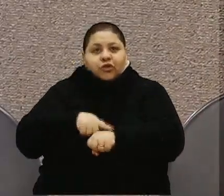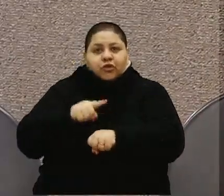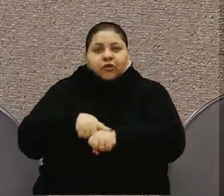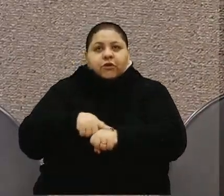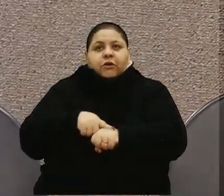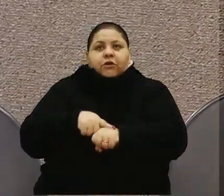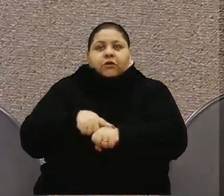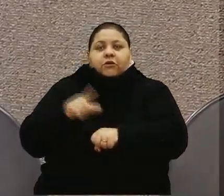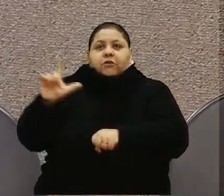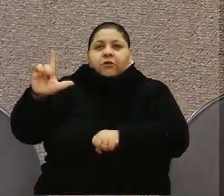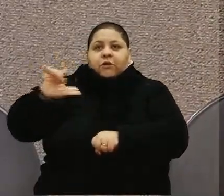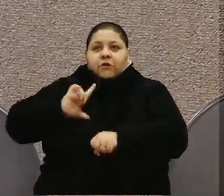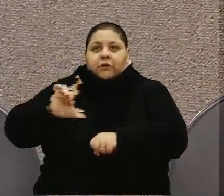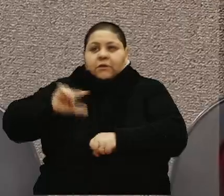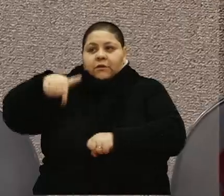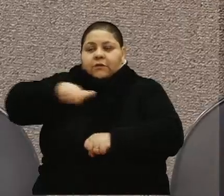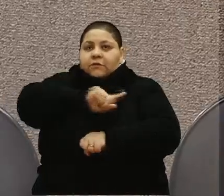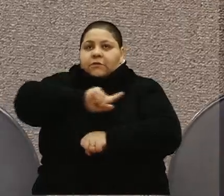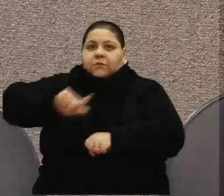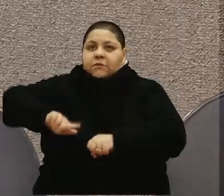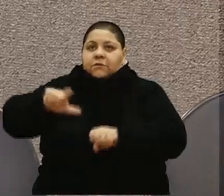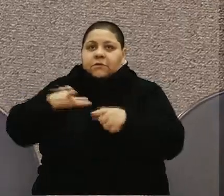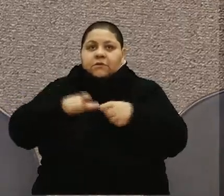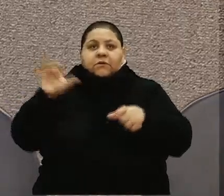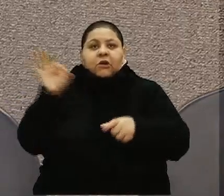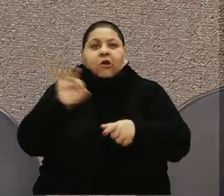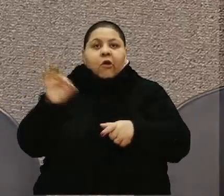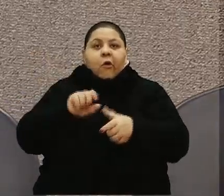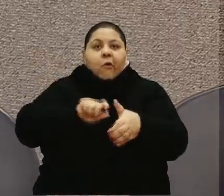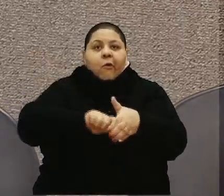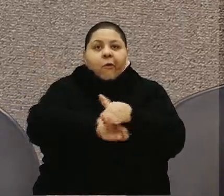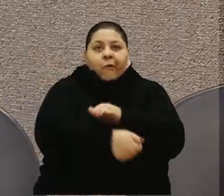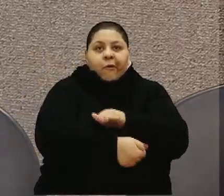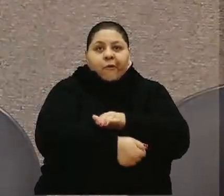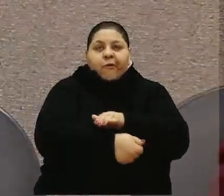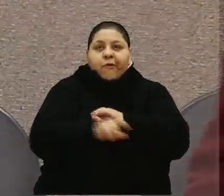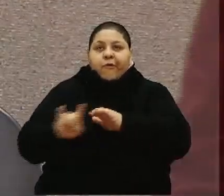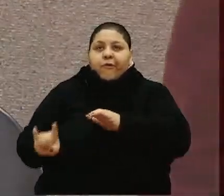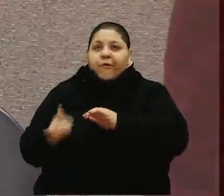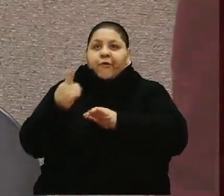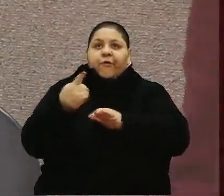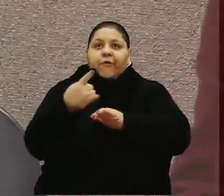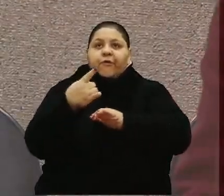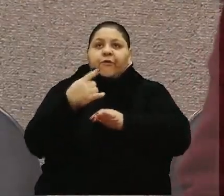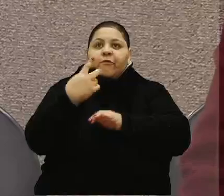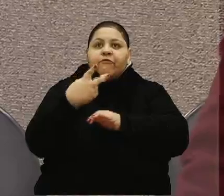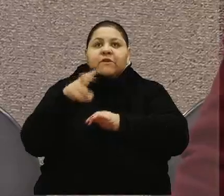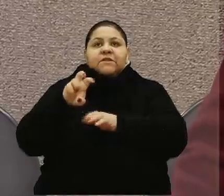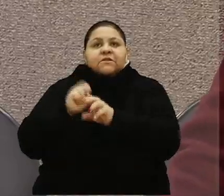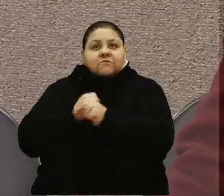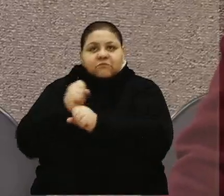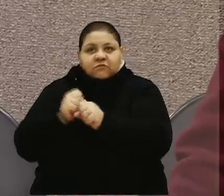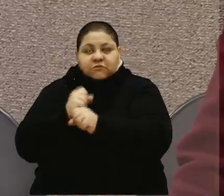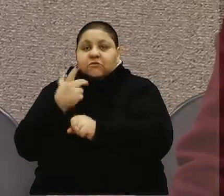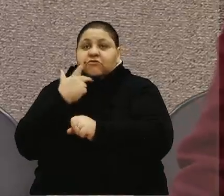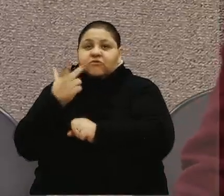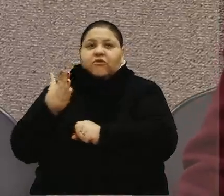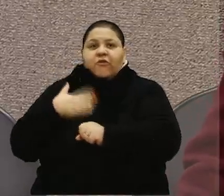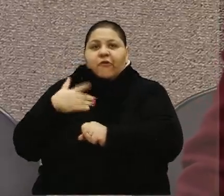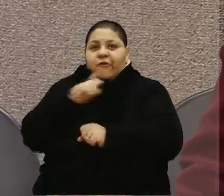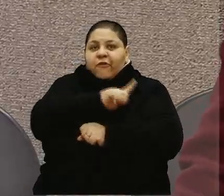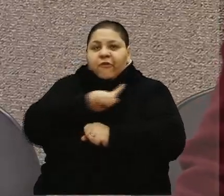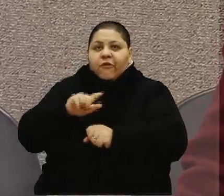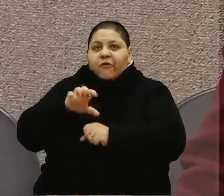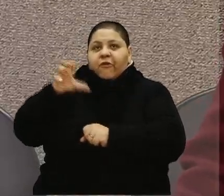que nós temos, nesse governo, o maior índice de investimentos dos últimos 25 anos. Falar para mim sobre o governo